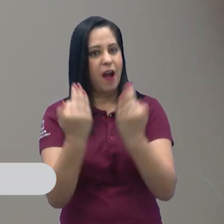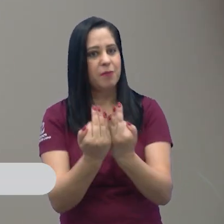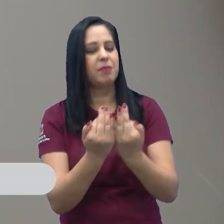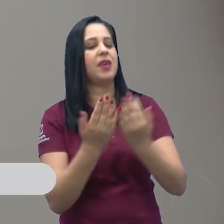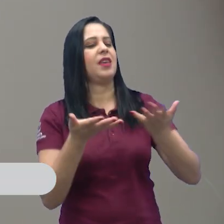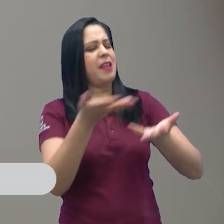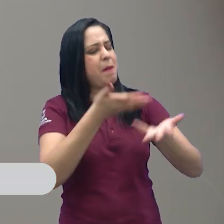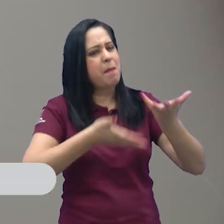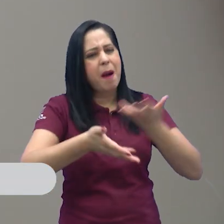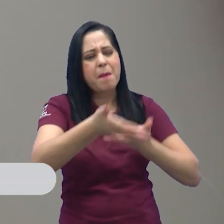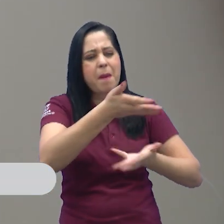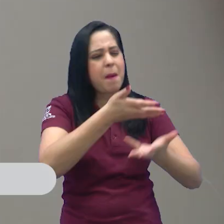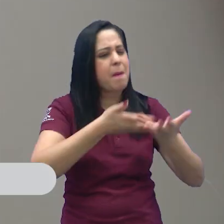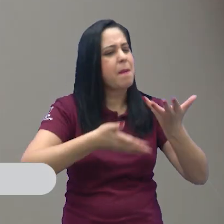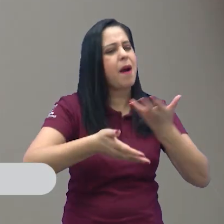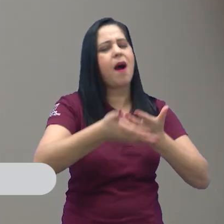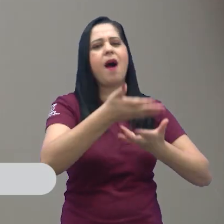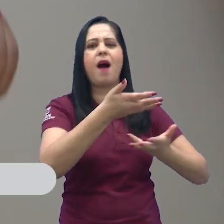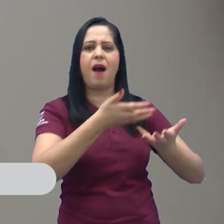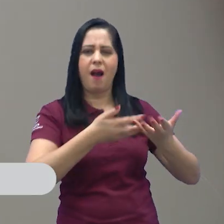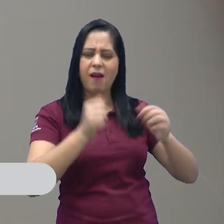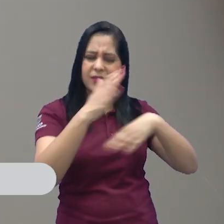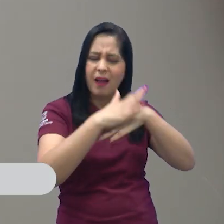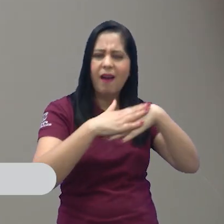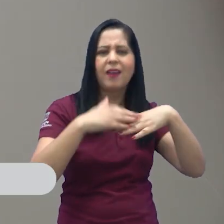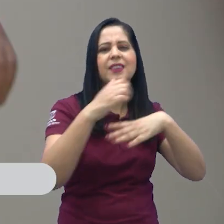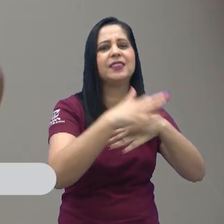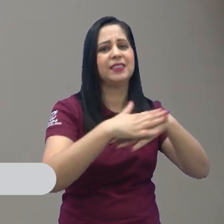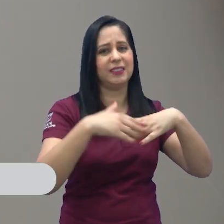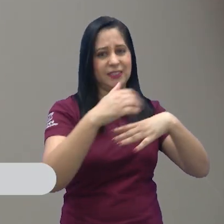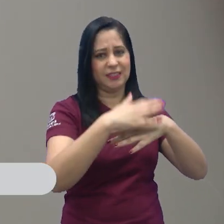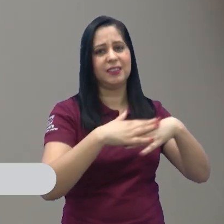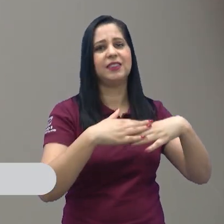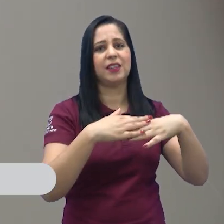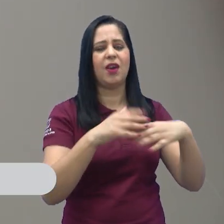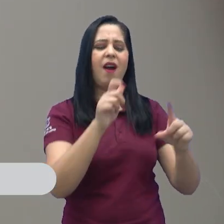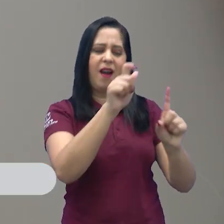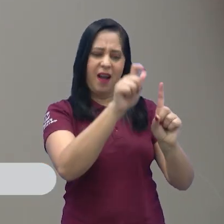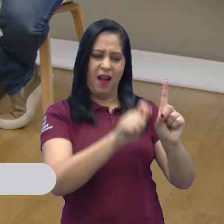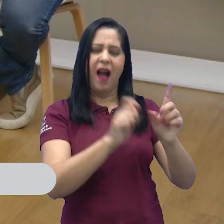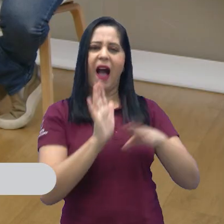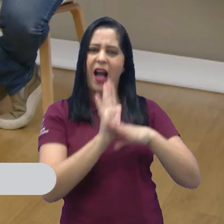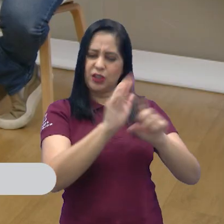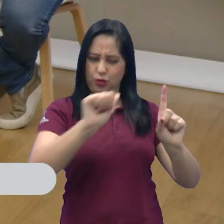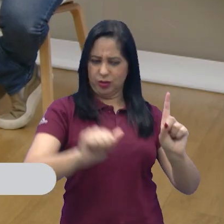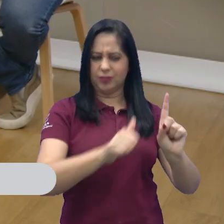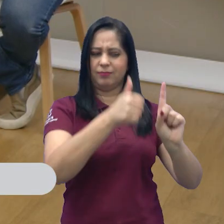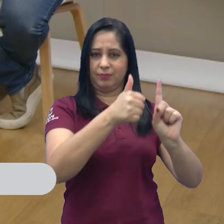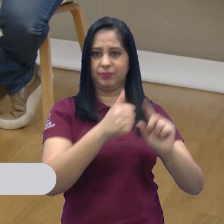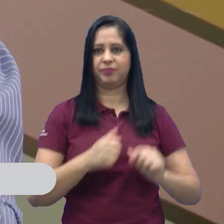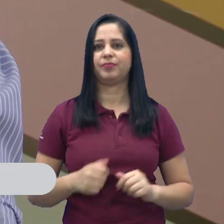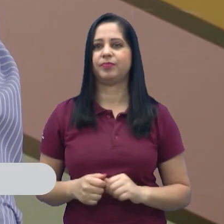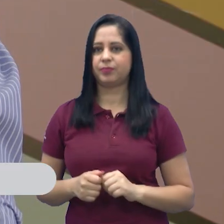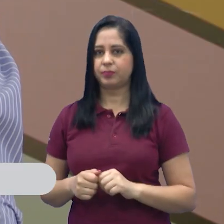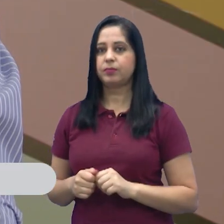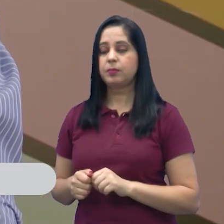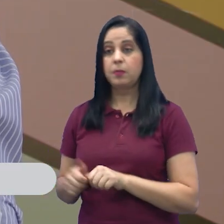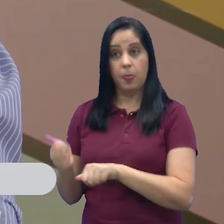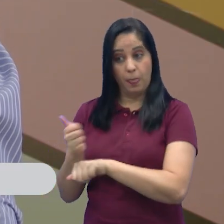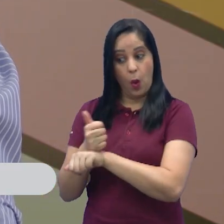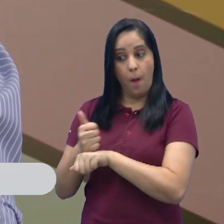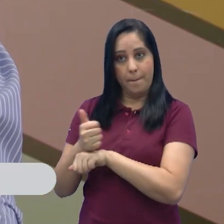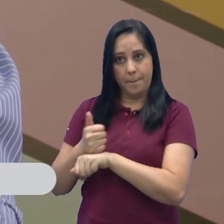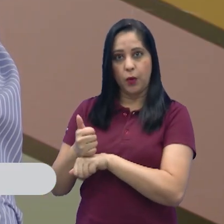que ser bastante cuidadosa, com carinho, e isso eu imagino que deve contribuir com o tratamento? O profissional, ele precisa ter